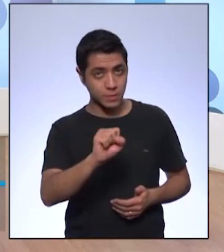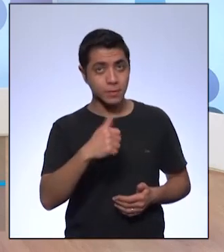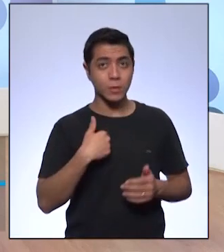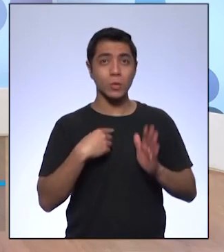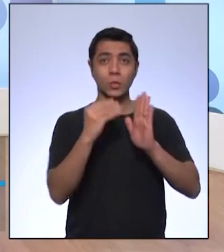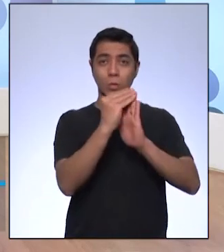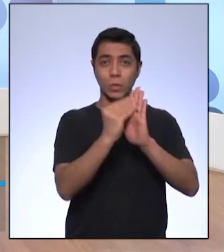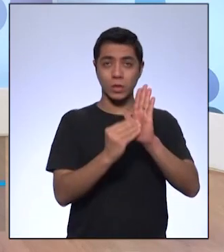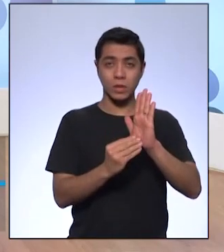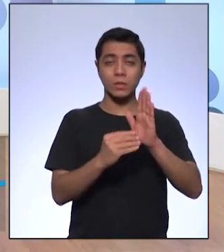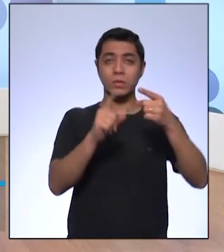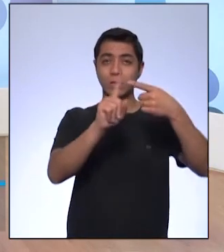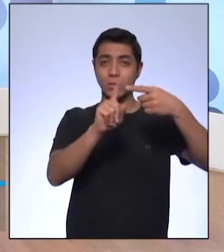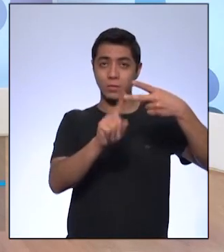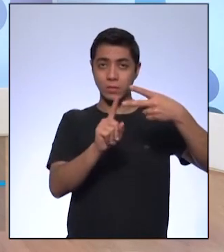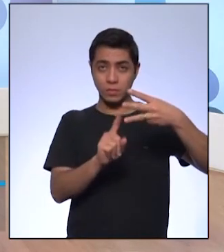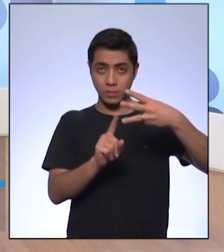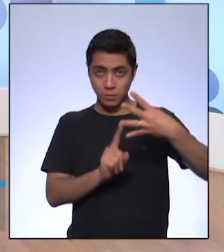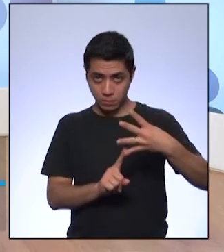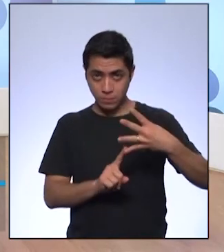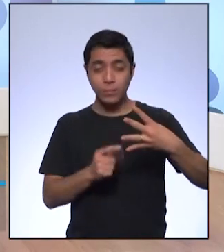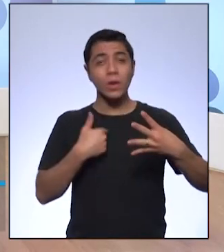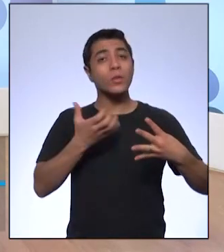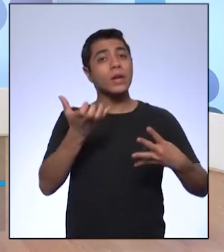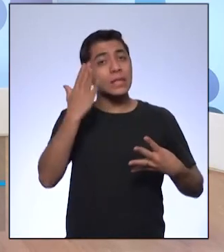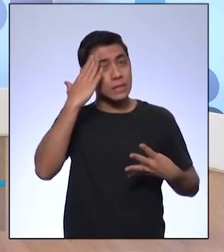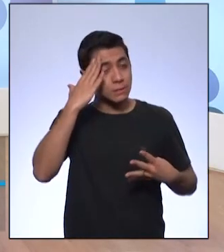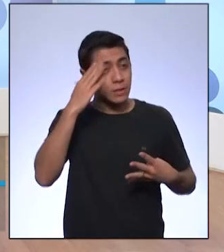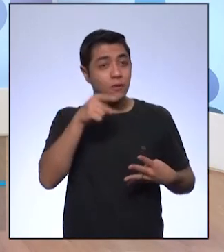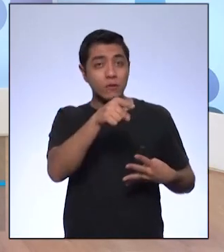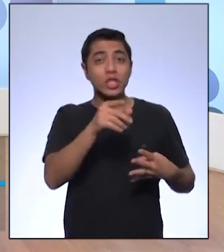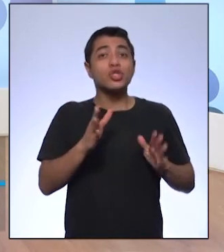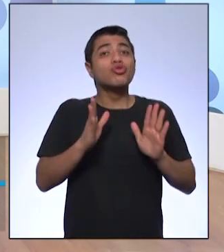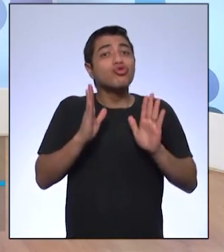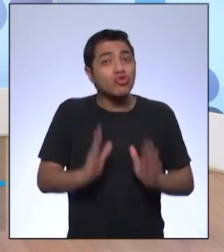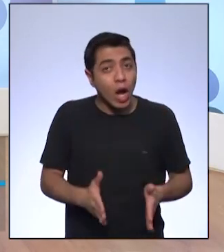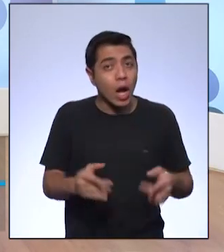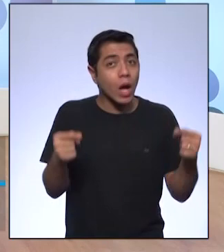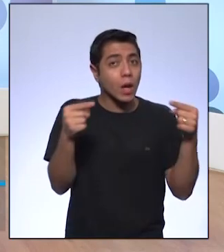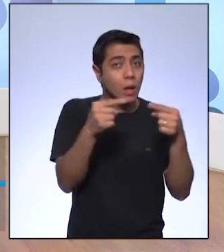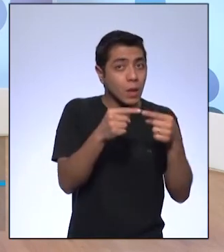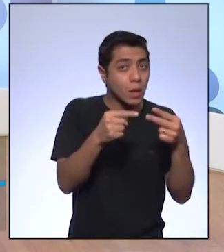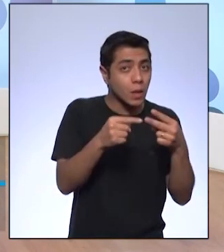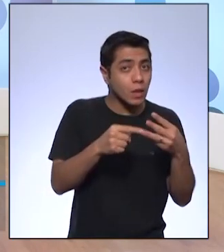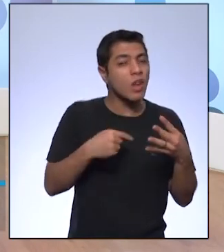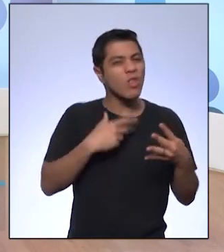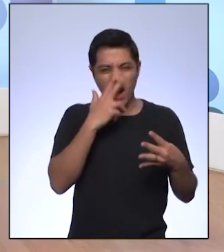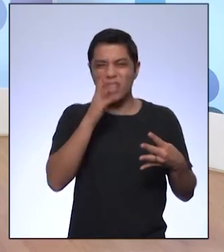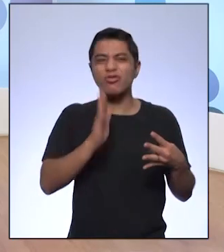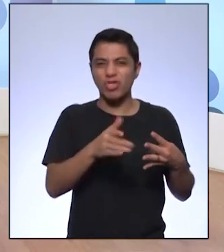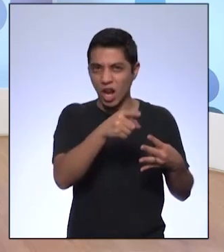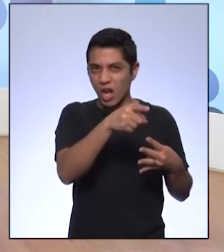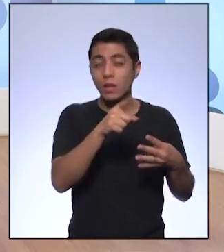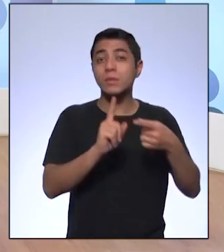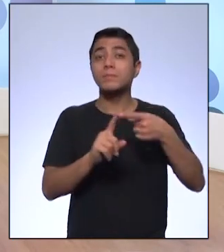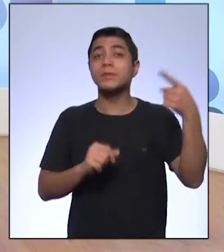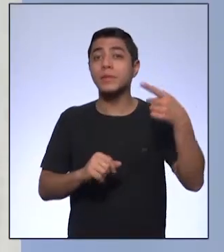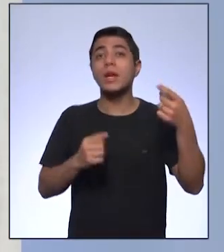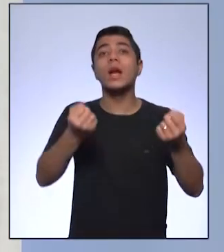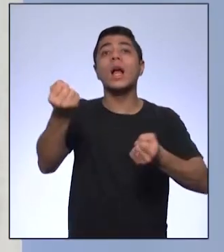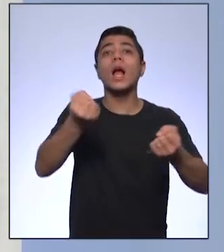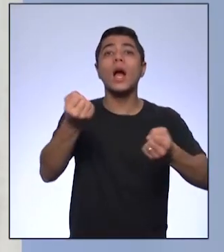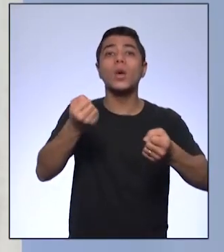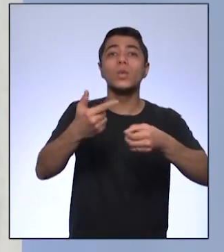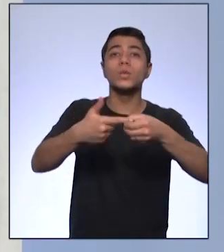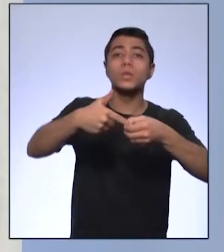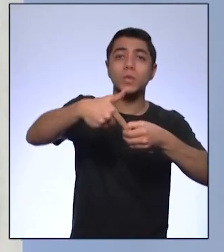eu quero saber se você já viveu alguma delas. Eu acredito que todas. Por exemplo, abastecer o carro.